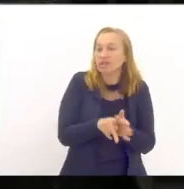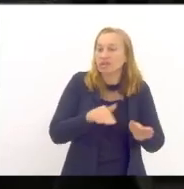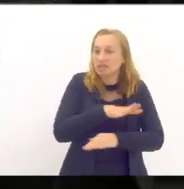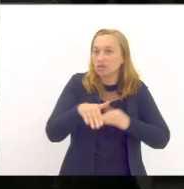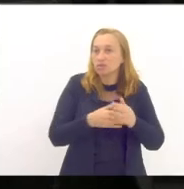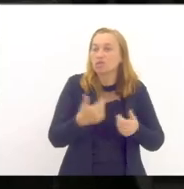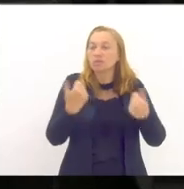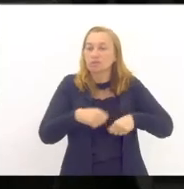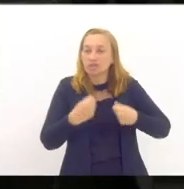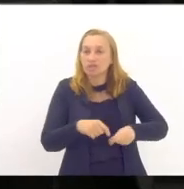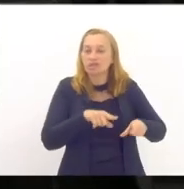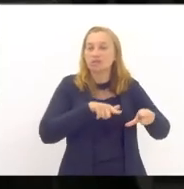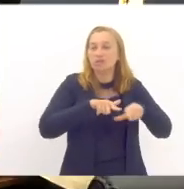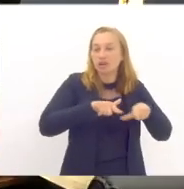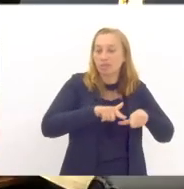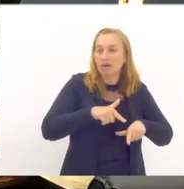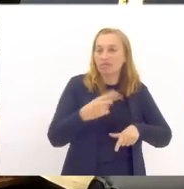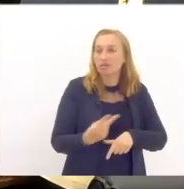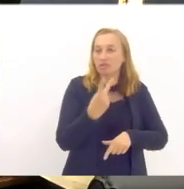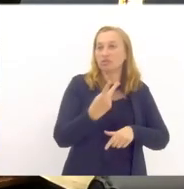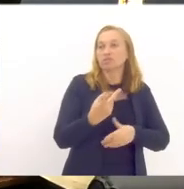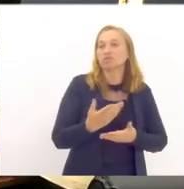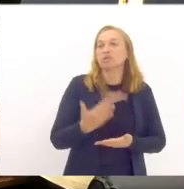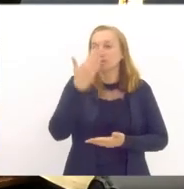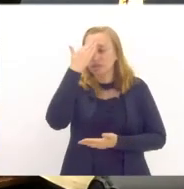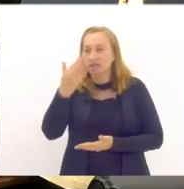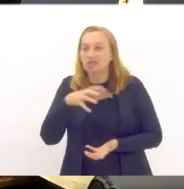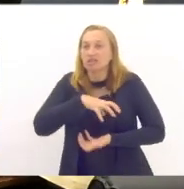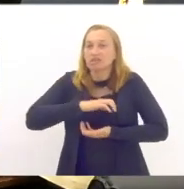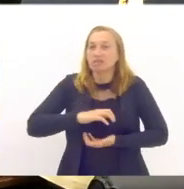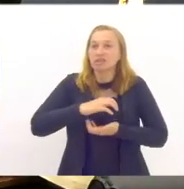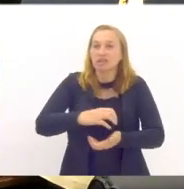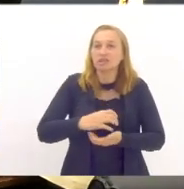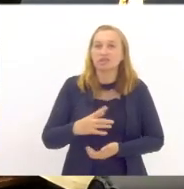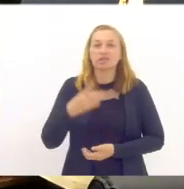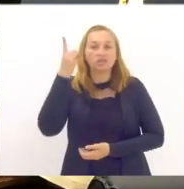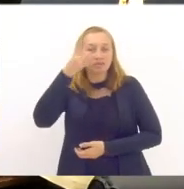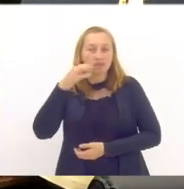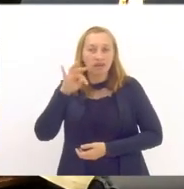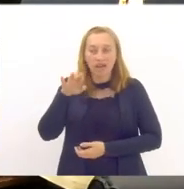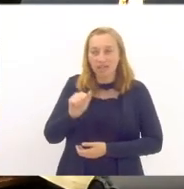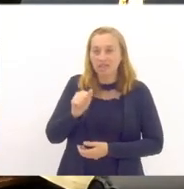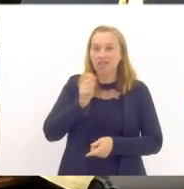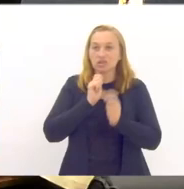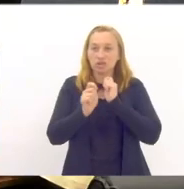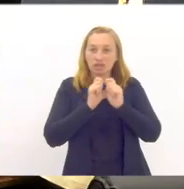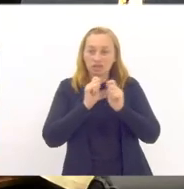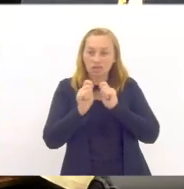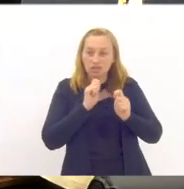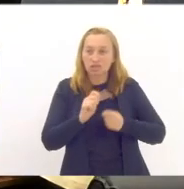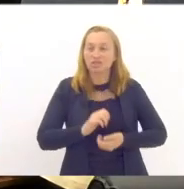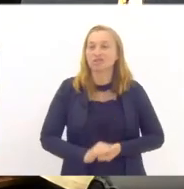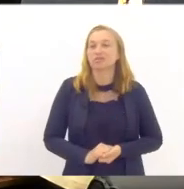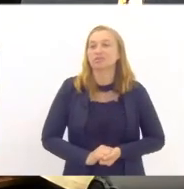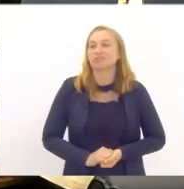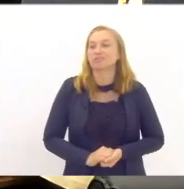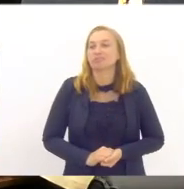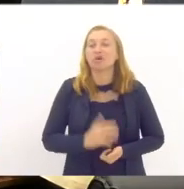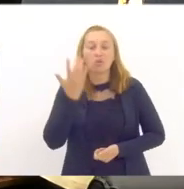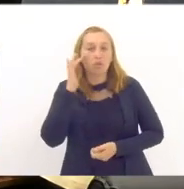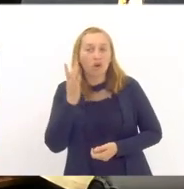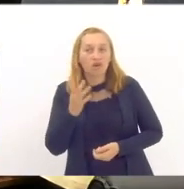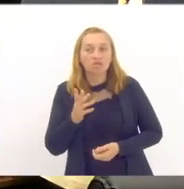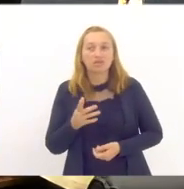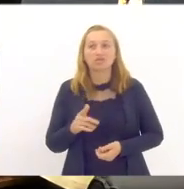trabalho precisa realmente ser muito zeloso. Obrigado. E o decano, o deputado Átila Nunes, jornalista, que eu acho que deu